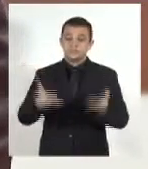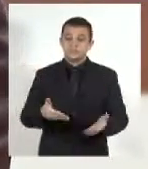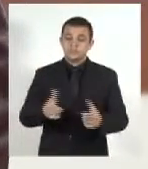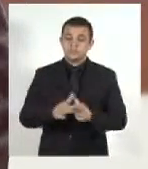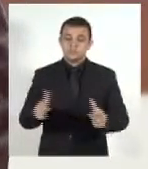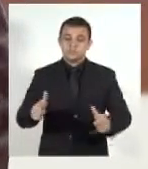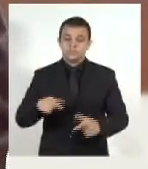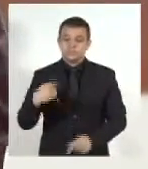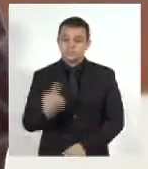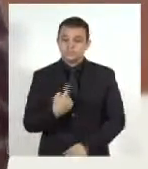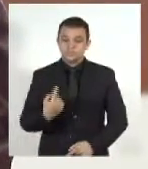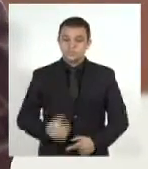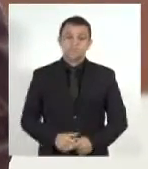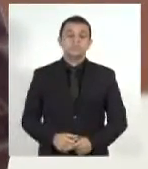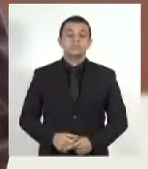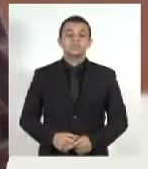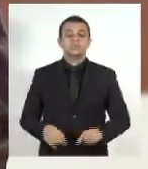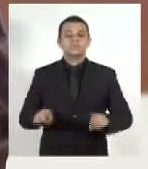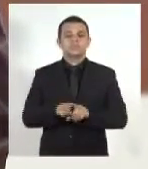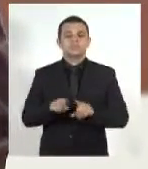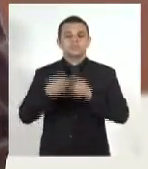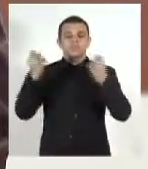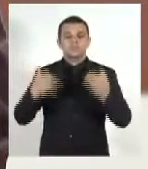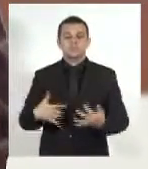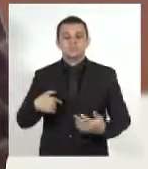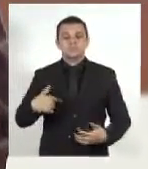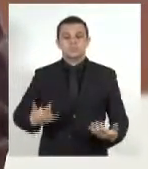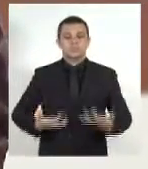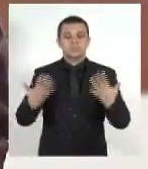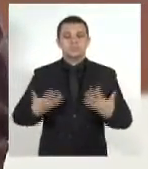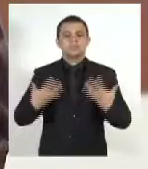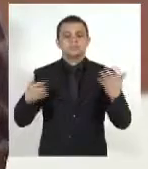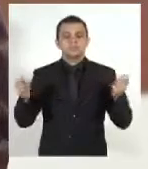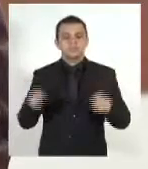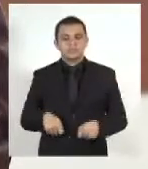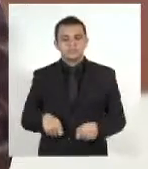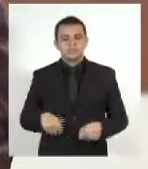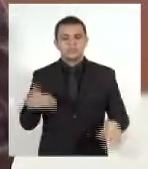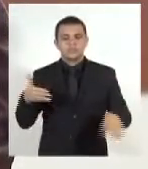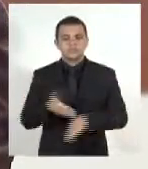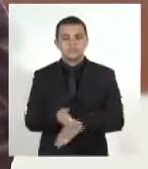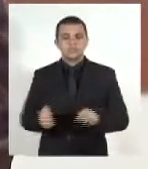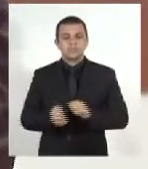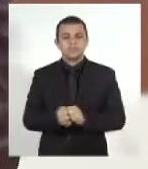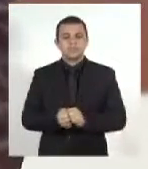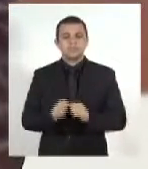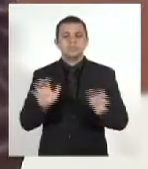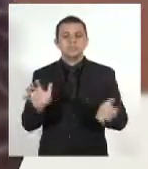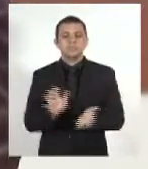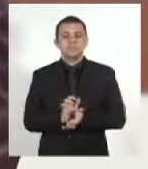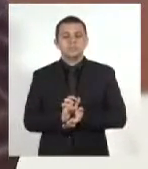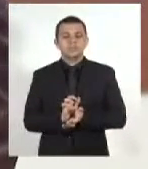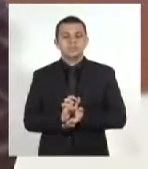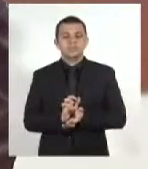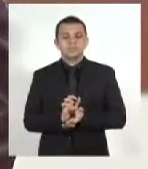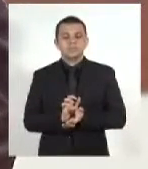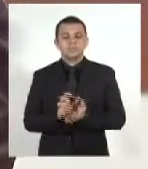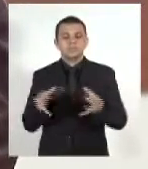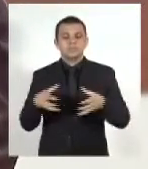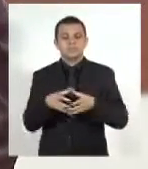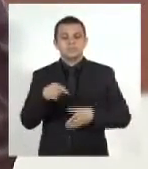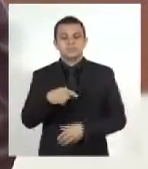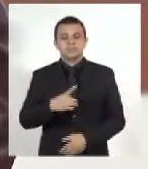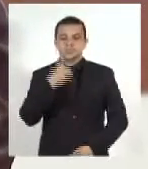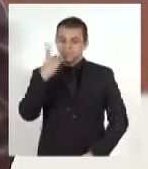e ressaltar a minha alegria de fazer parte desse seleto grupo de